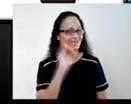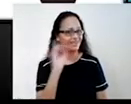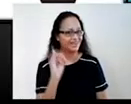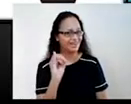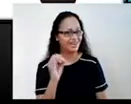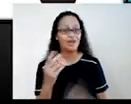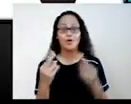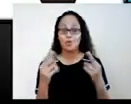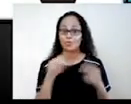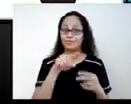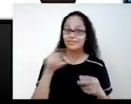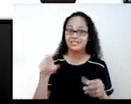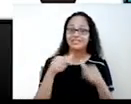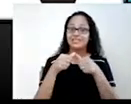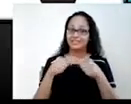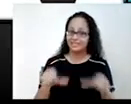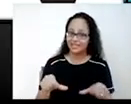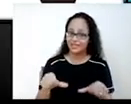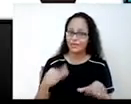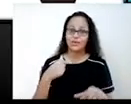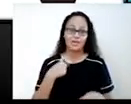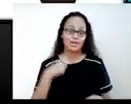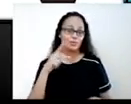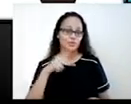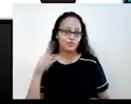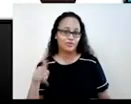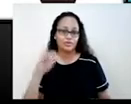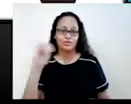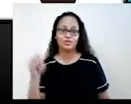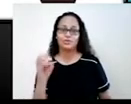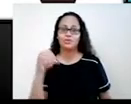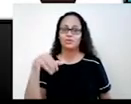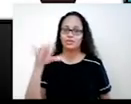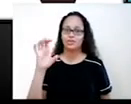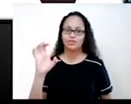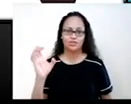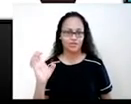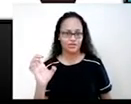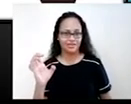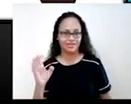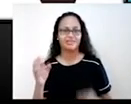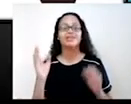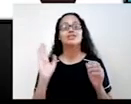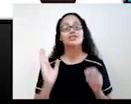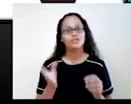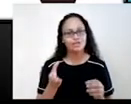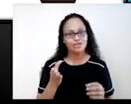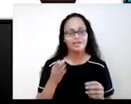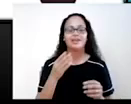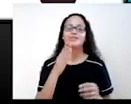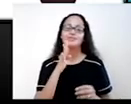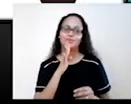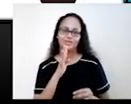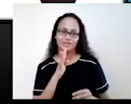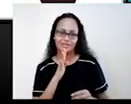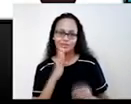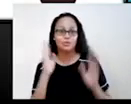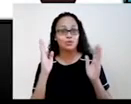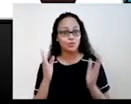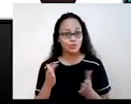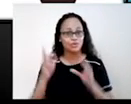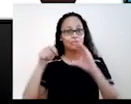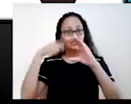Olá, como vocês estão? Tudo bem? Sou a professora Joyce, nós já nos conhecemos de outras aulas. Nós vamos ter hoje mais uma videoaula de